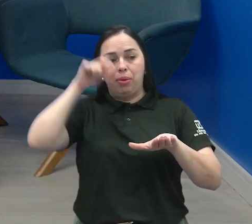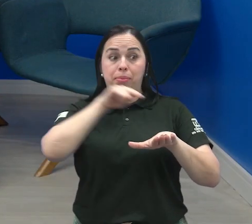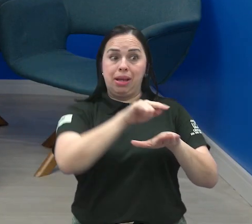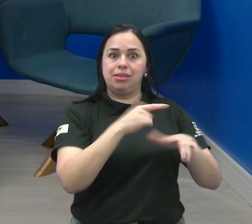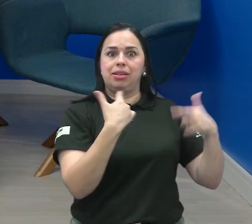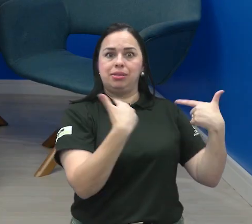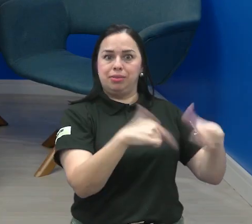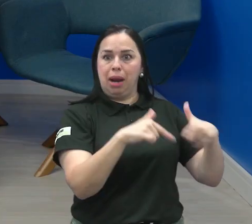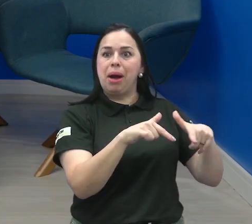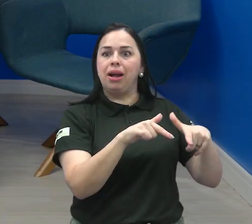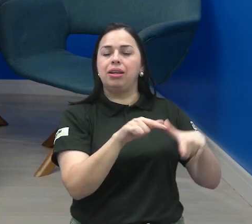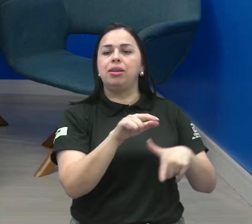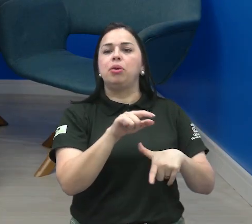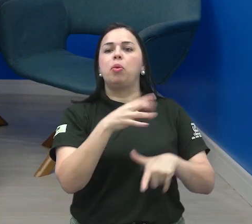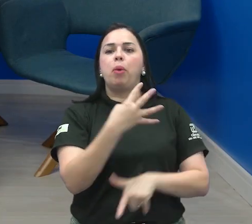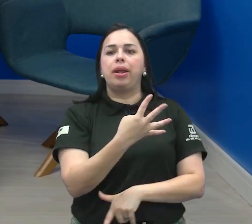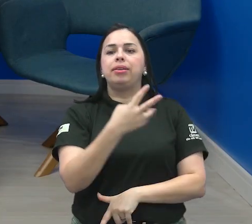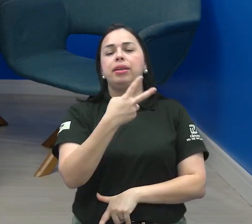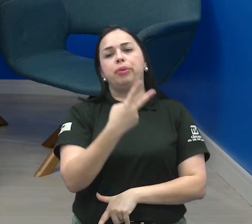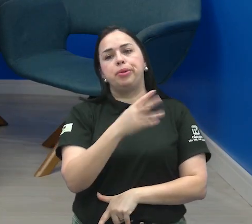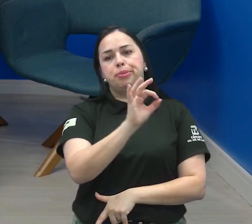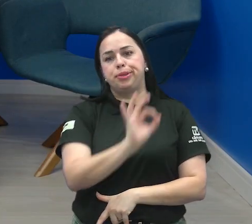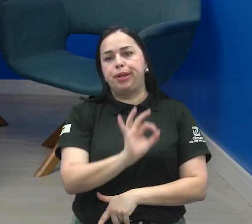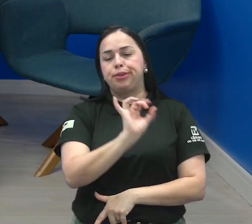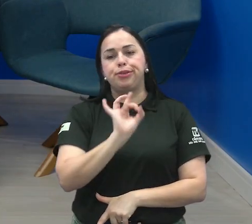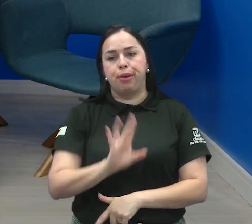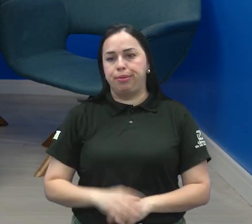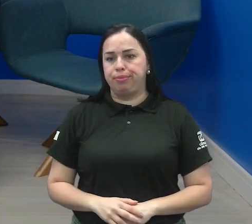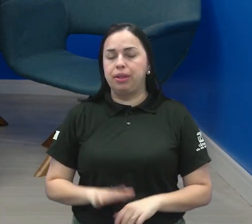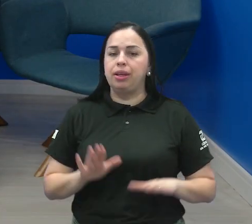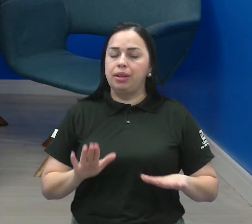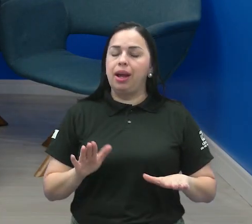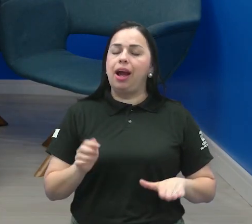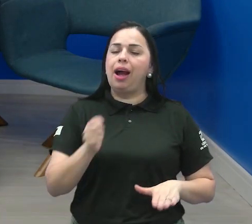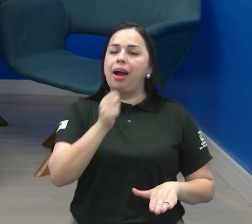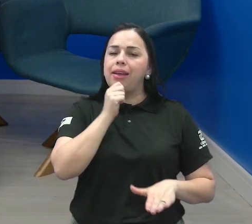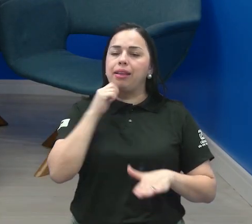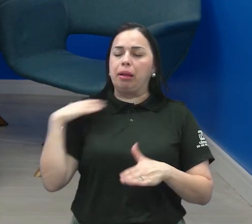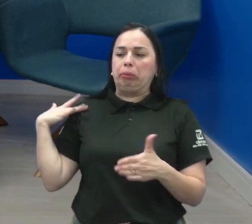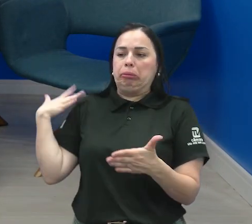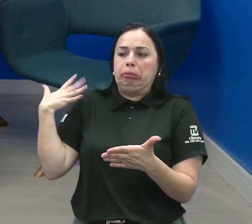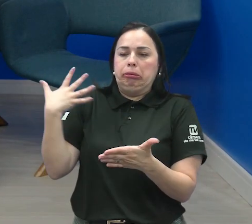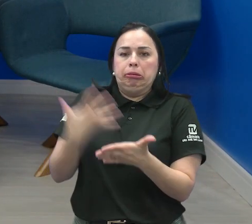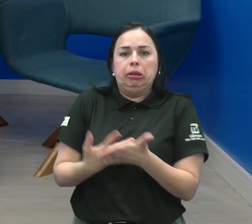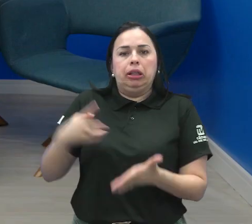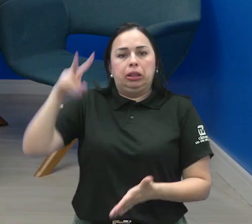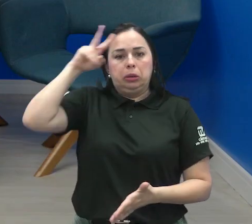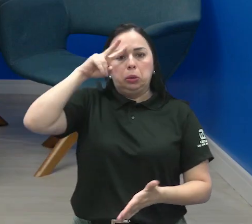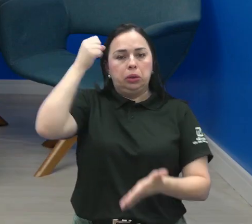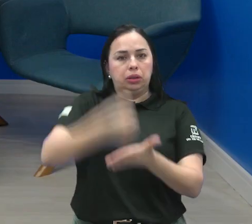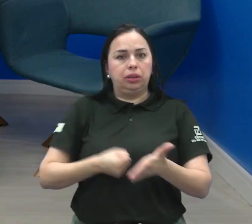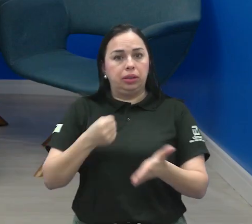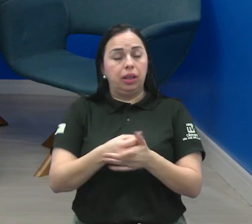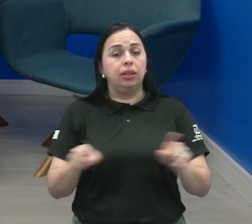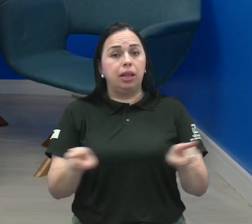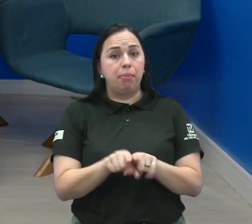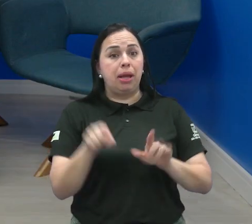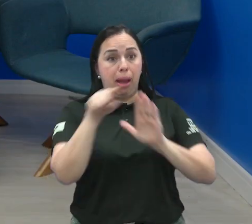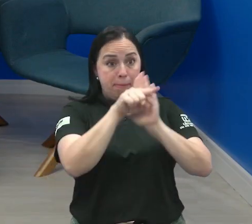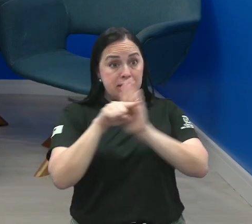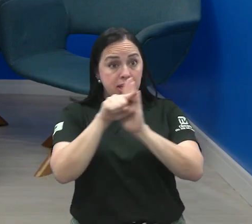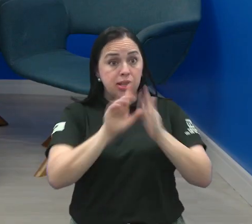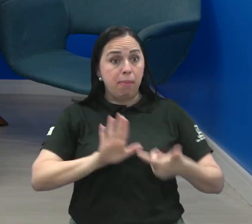pessoas empregadas, são 42%. Uma realidade que reflete questões históricas. Sem dúvidas. O